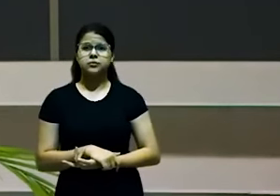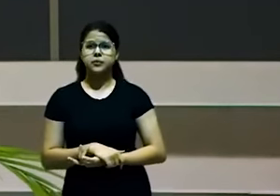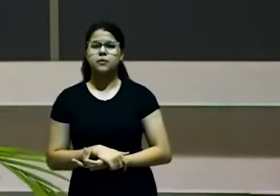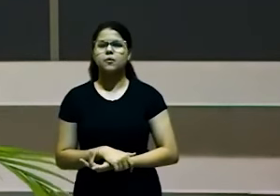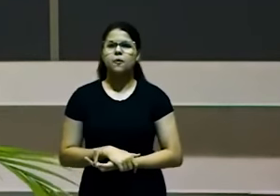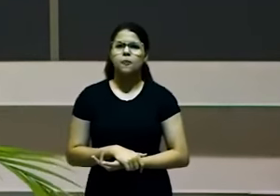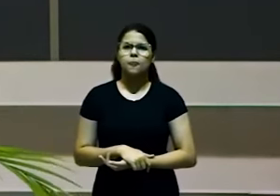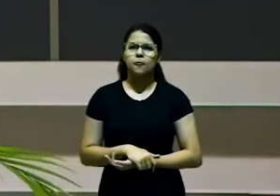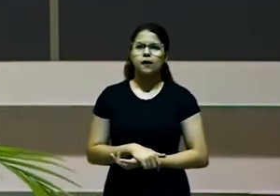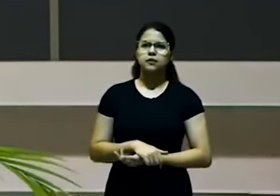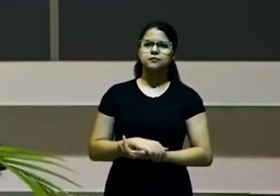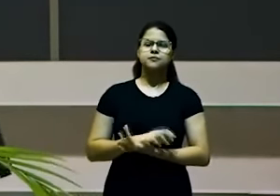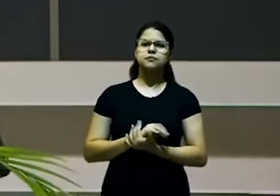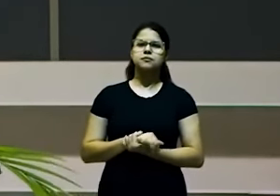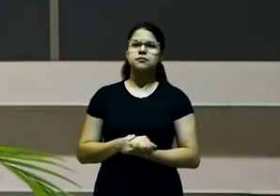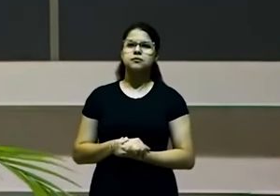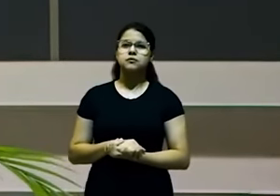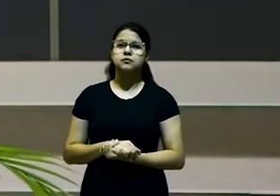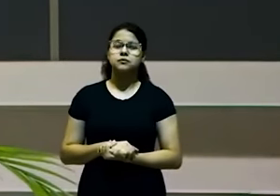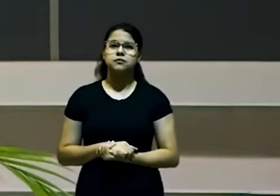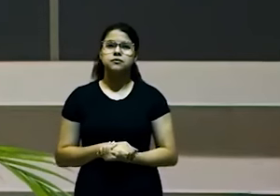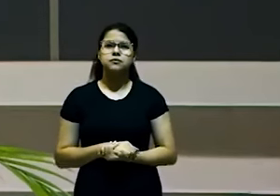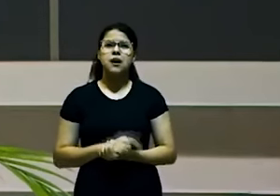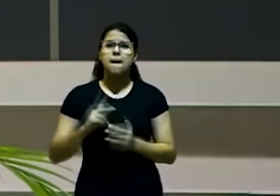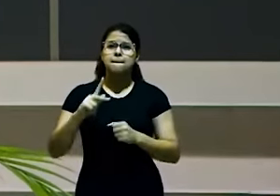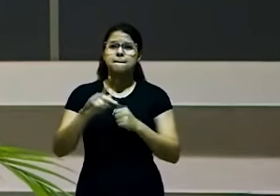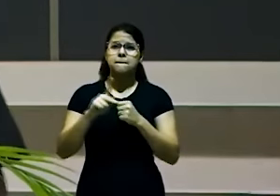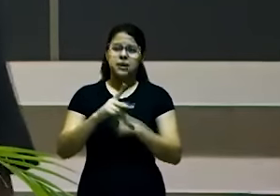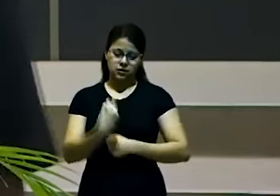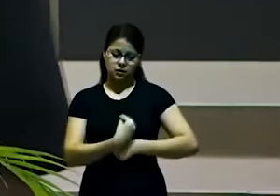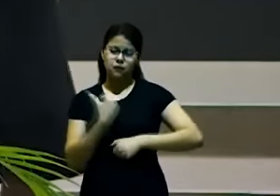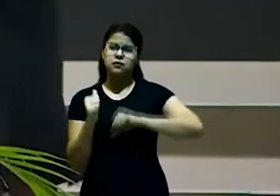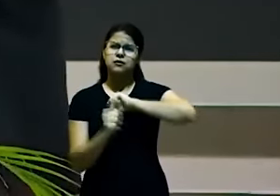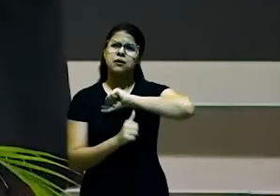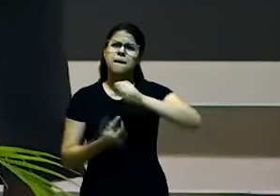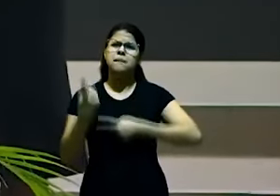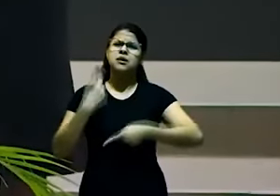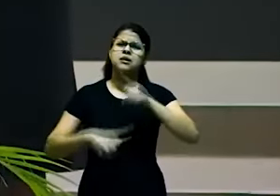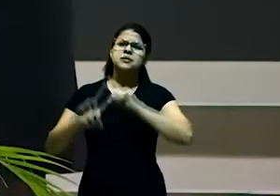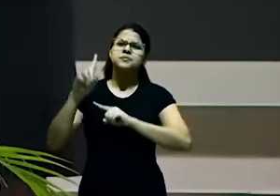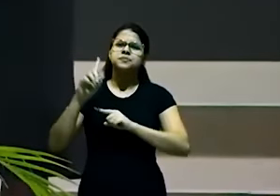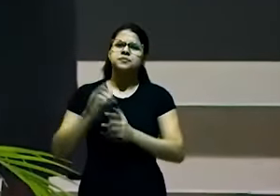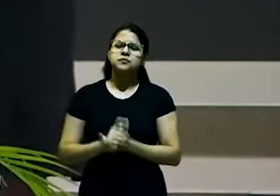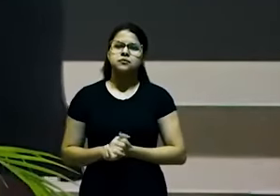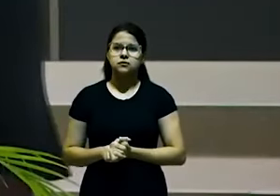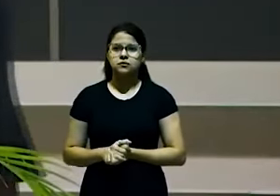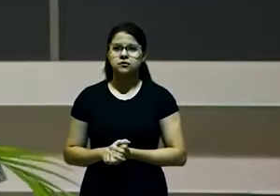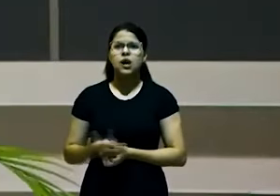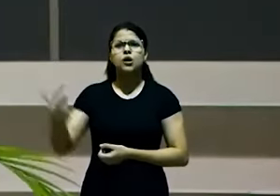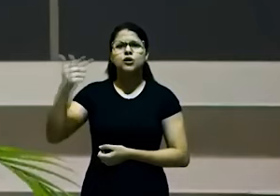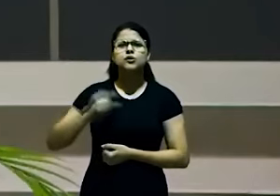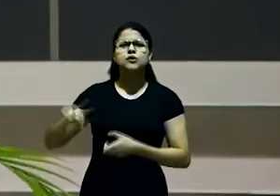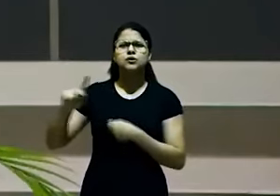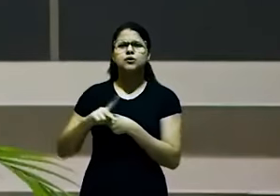você al Pedro foi restaurado Pedro foi levantado de